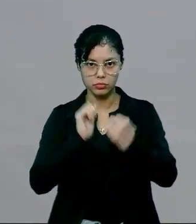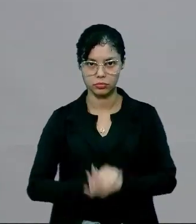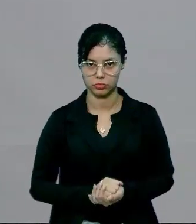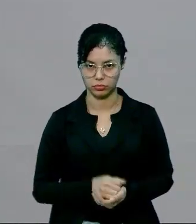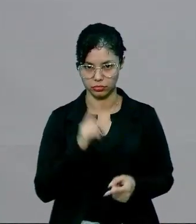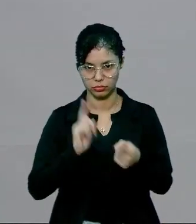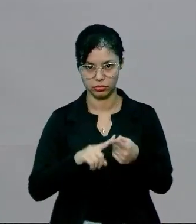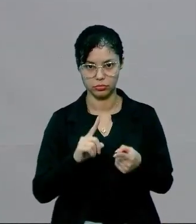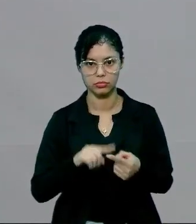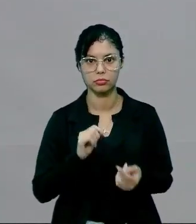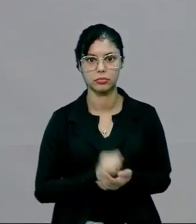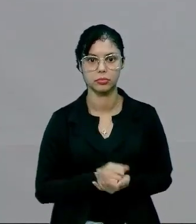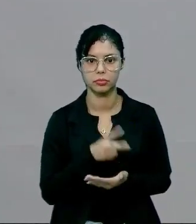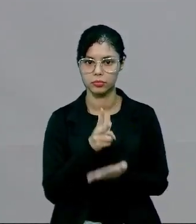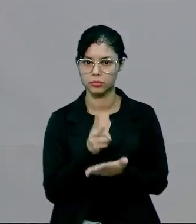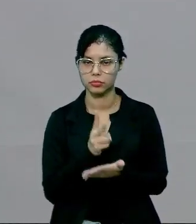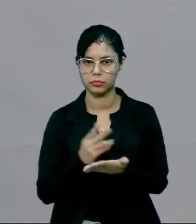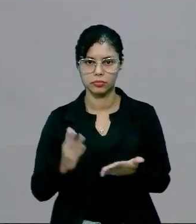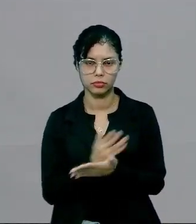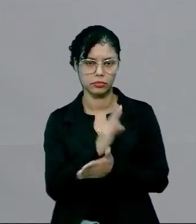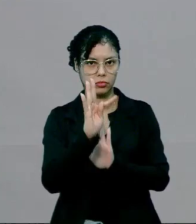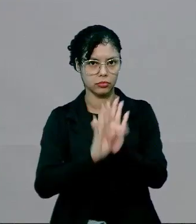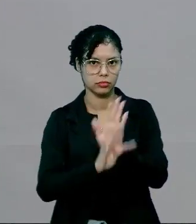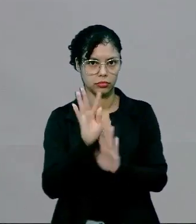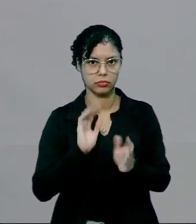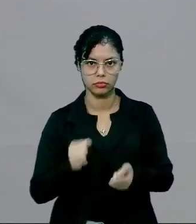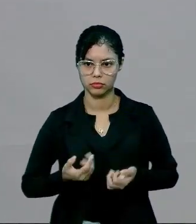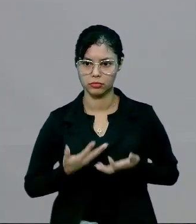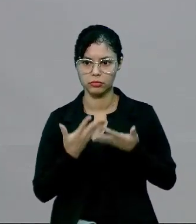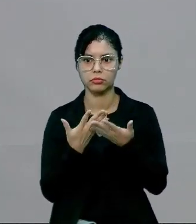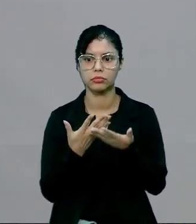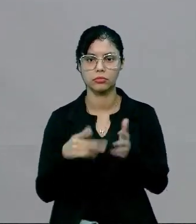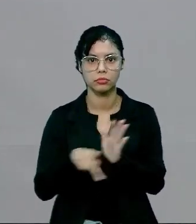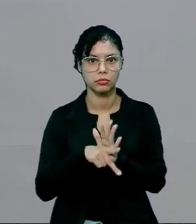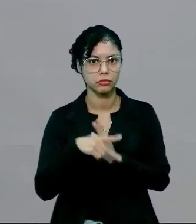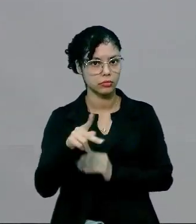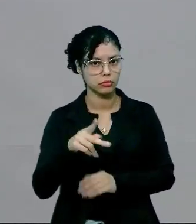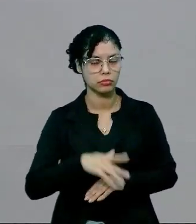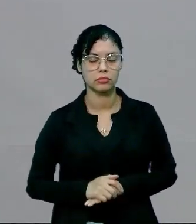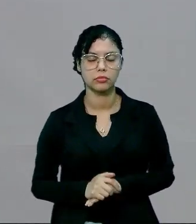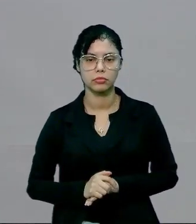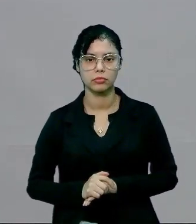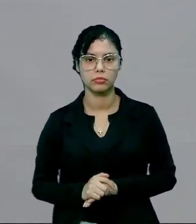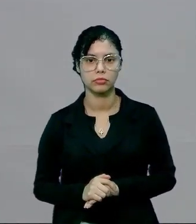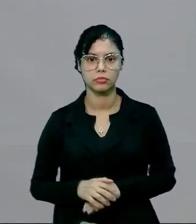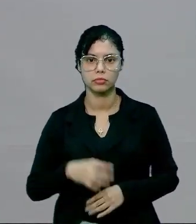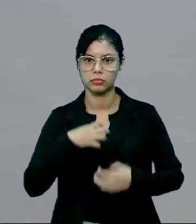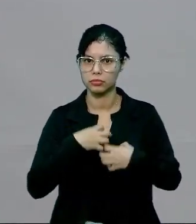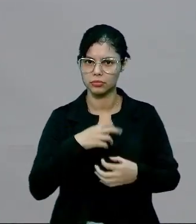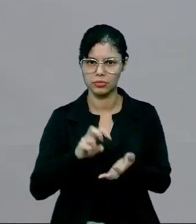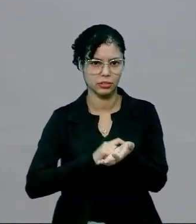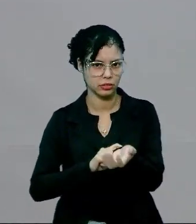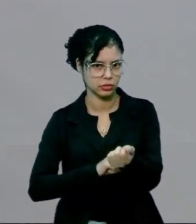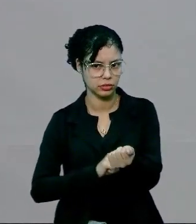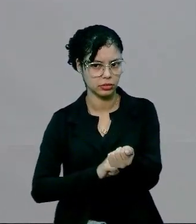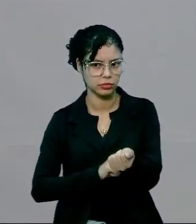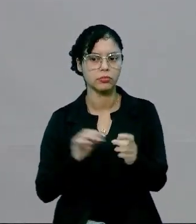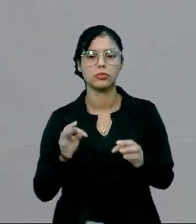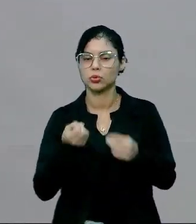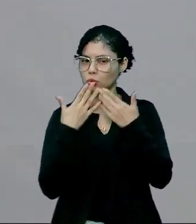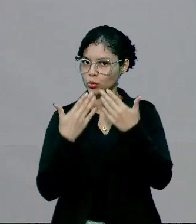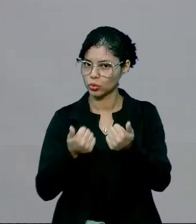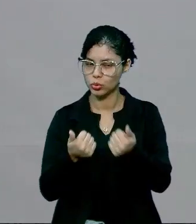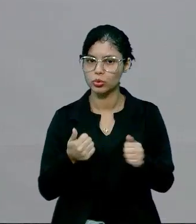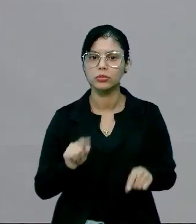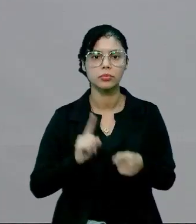preocupe, porque vem sempre alguns textos motivadores para te nortear. Então, assim, não fique nervoso na hora da prova, porque vai dar tudo